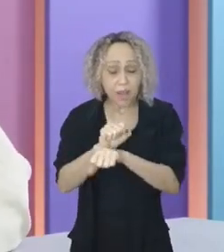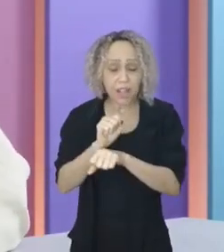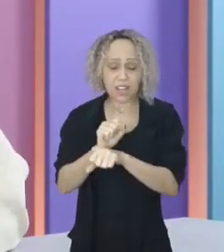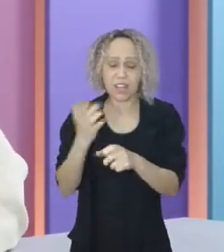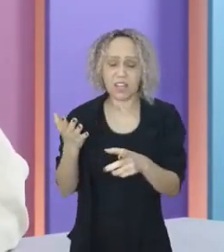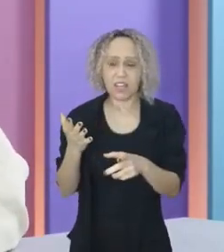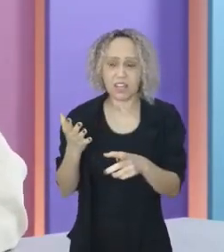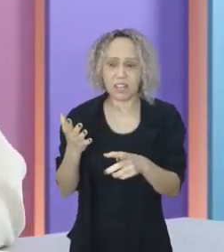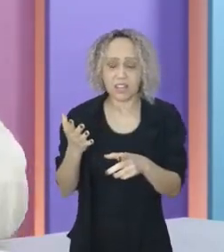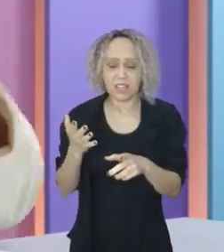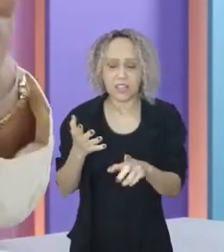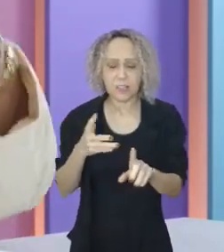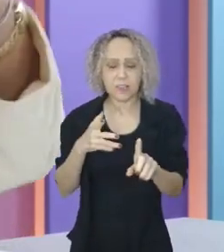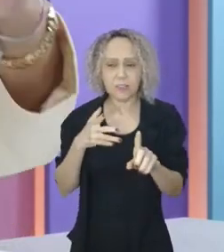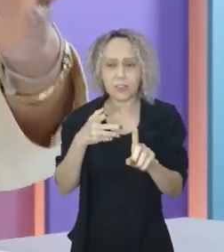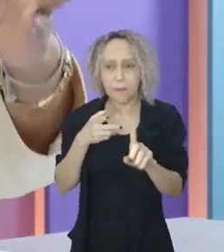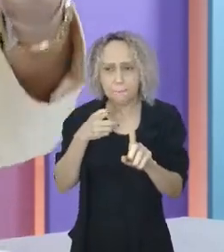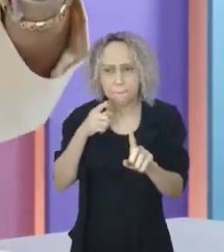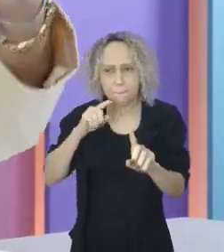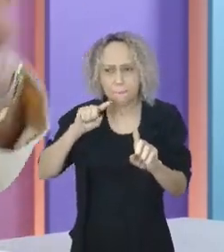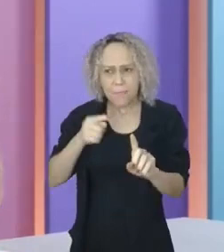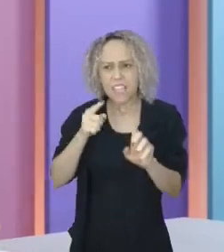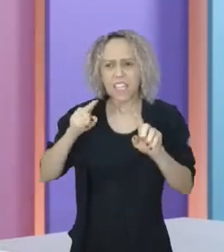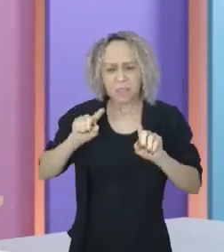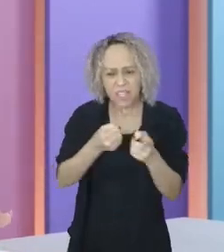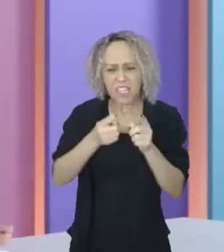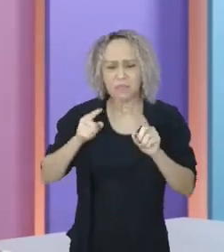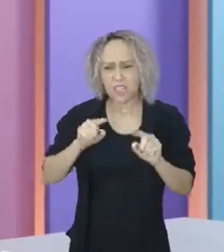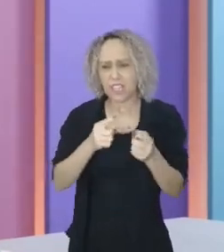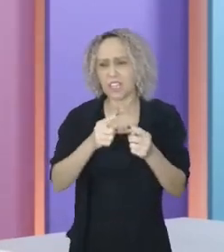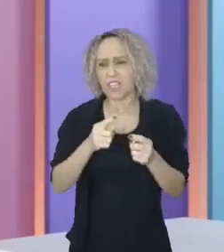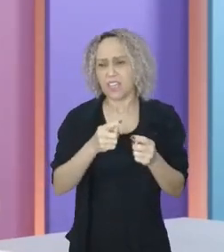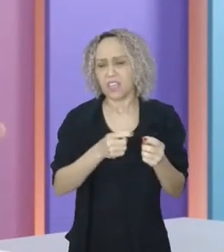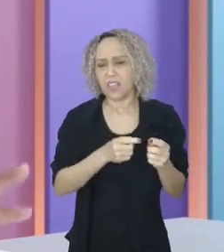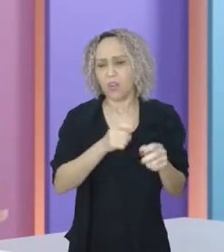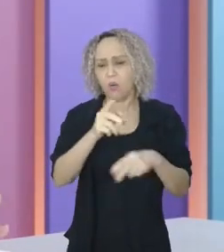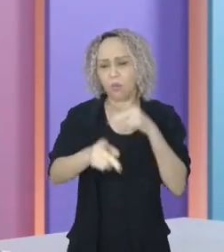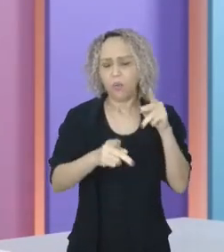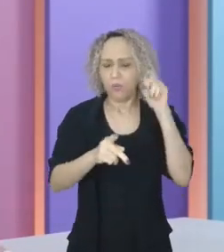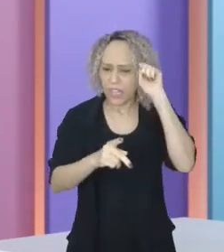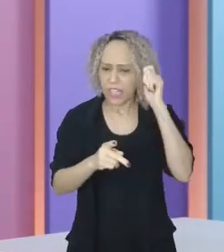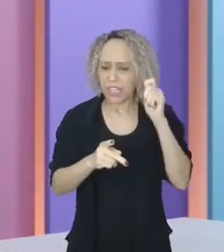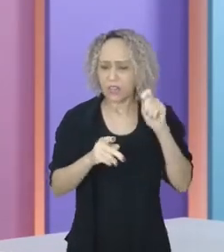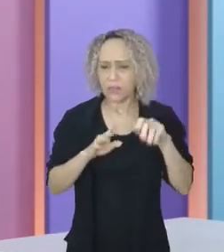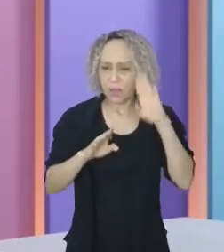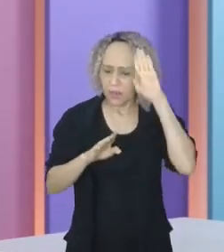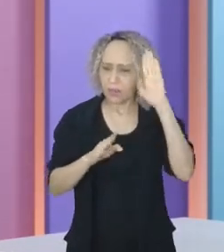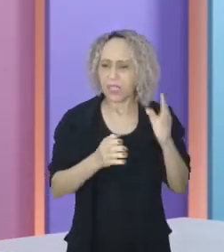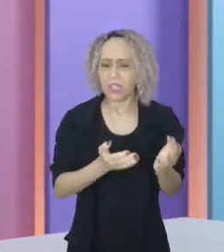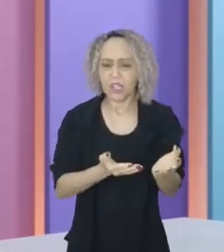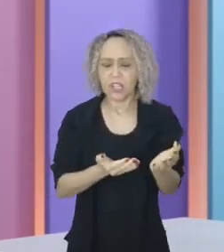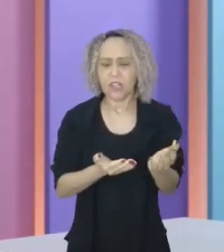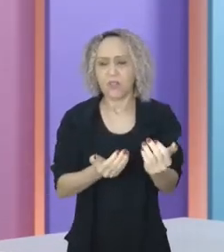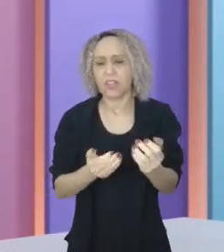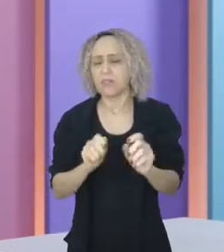enfrentar isso, é o mínimo que precisamos enfrentar para começar efetivamente